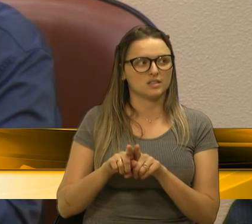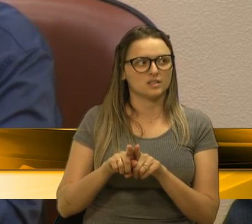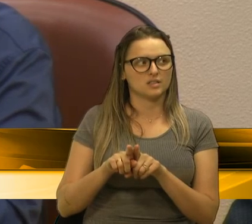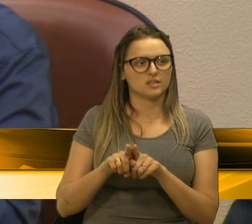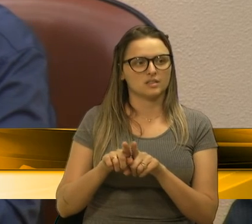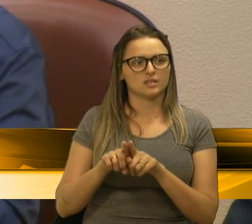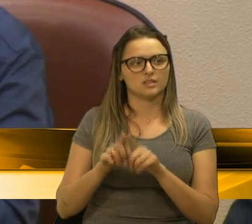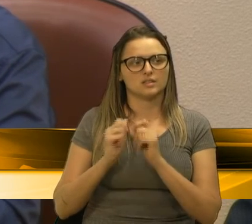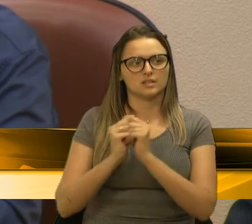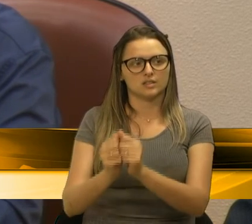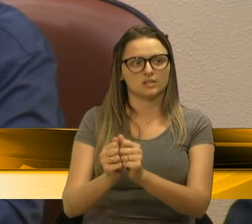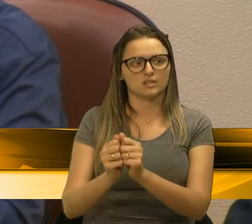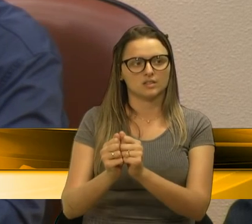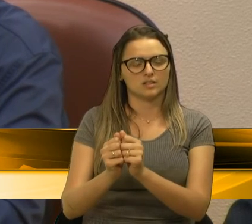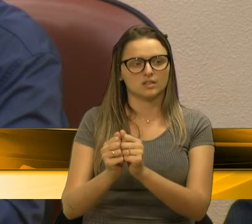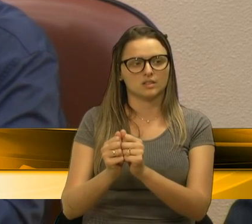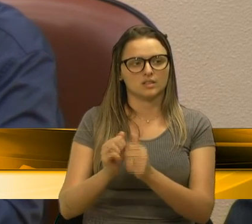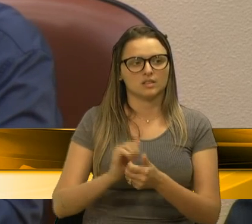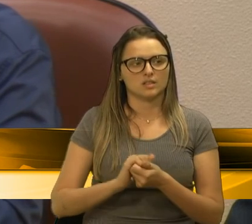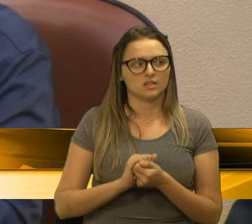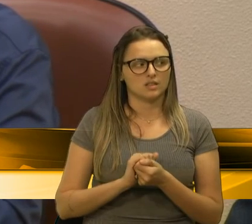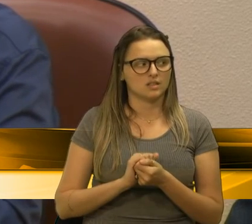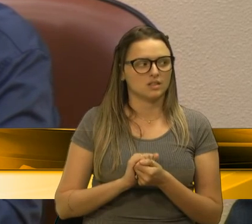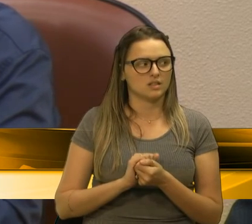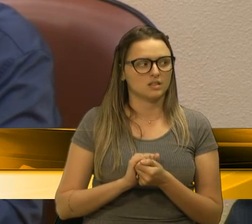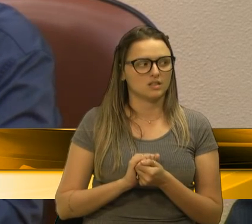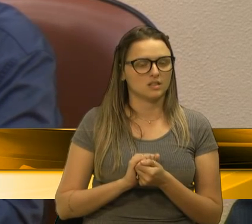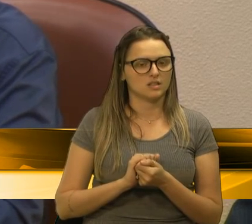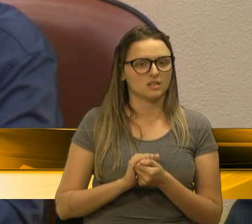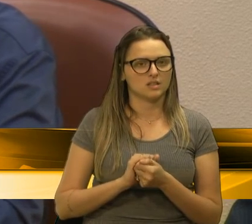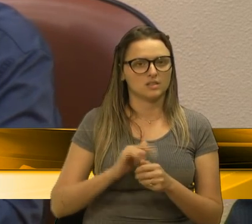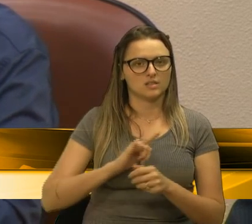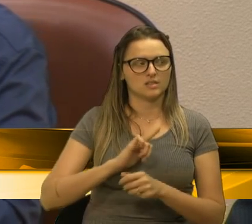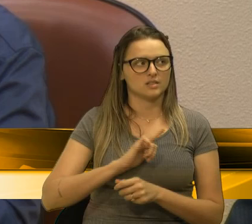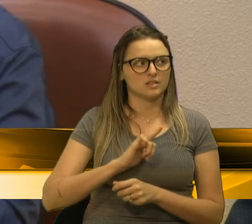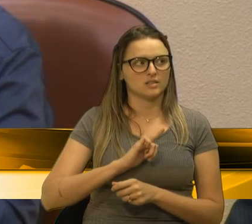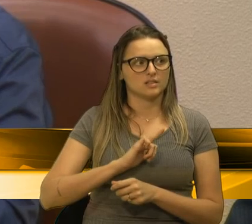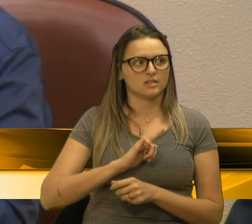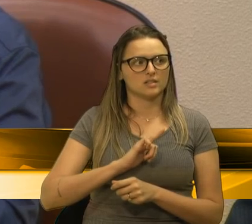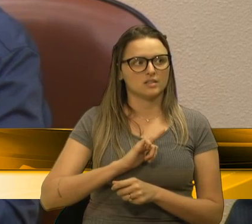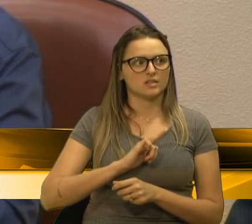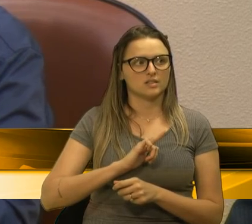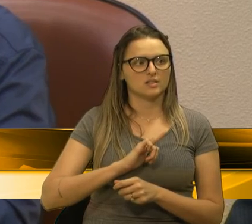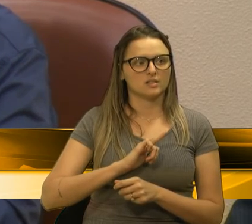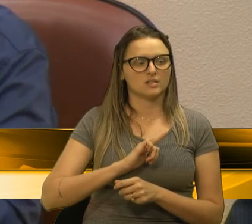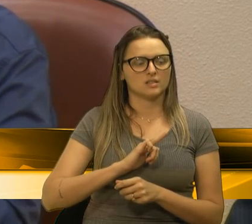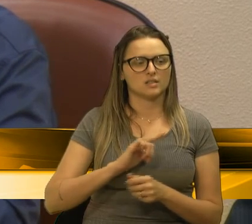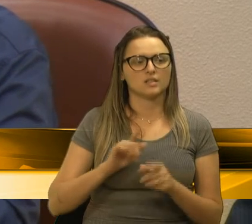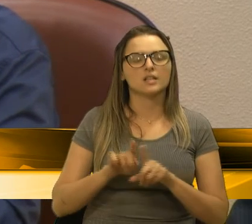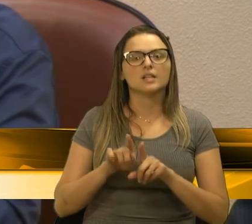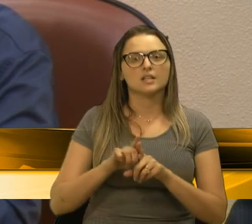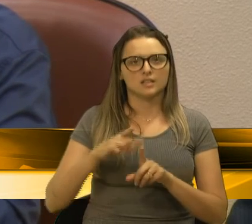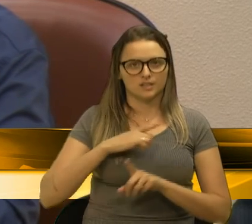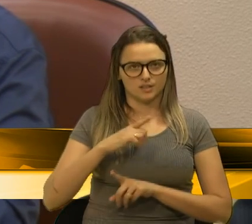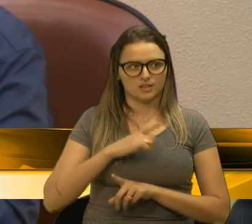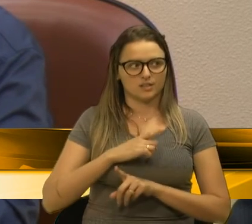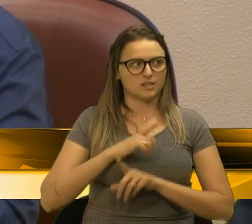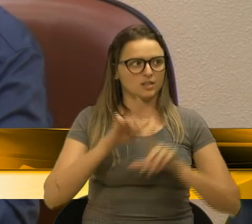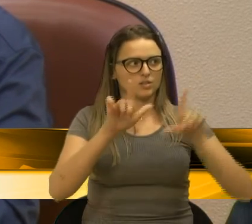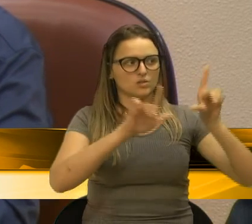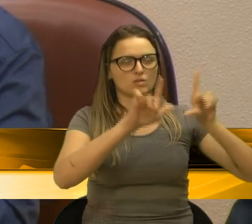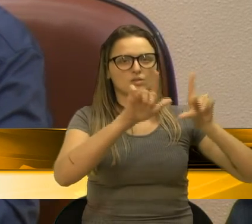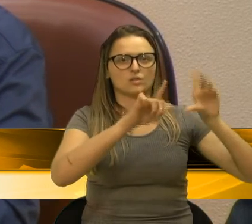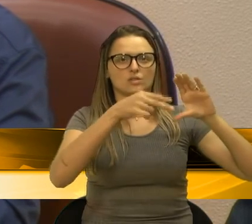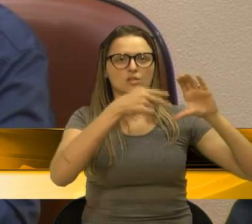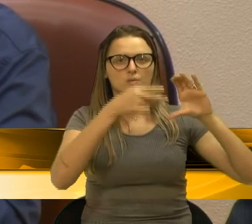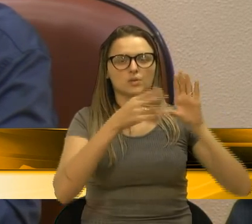Lucena. Obrigada, presidente. Dando seguimento, então, informando aos nossos telespectadores da TV Câmara, através das nossas redes